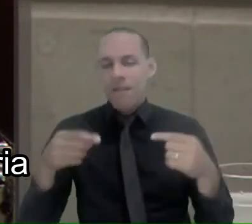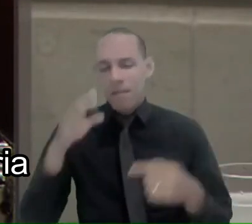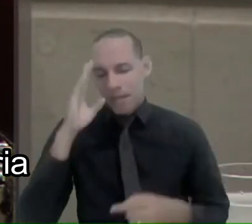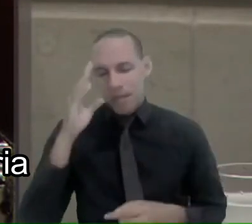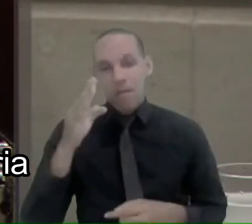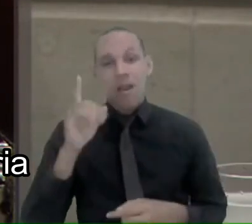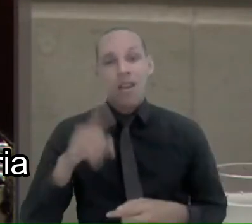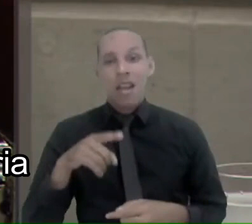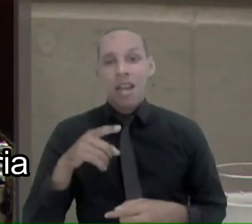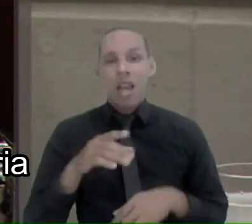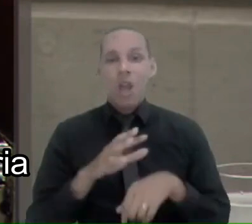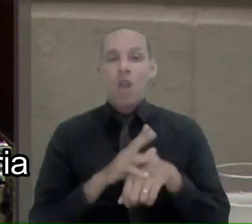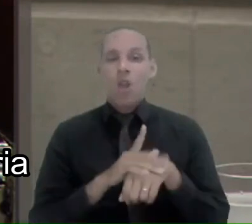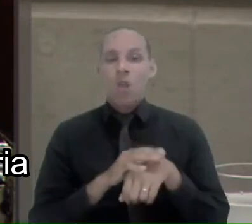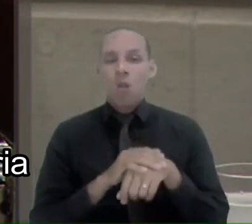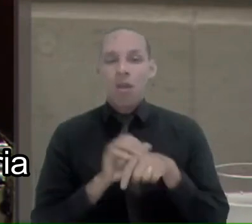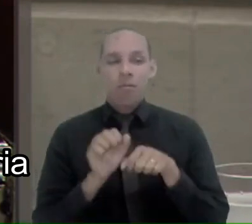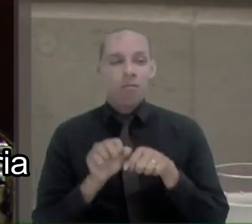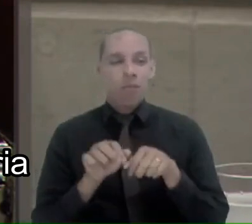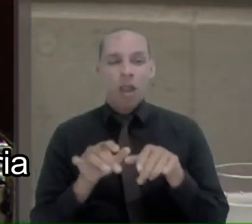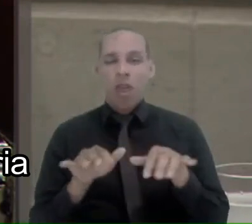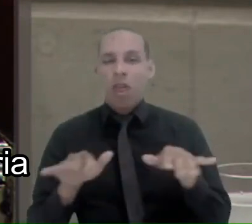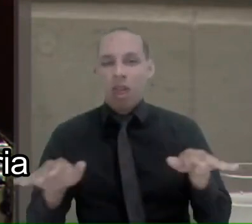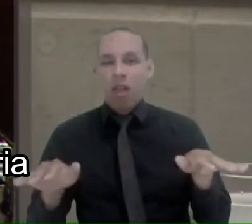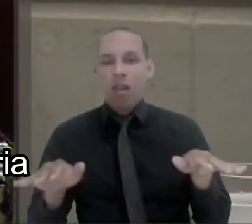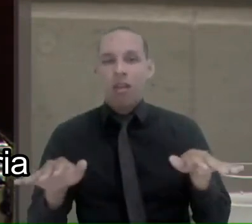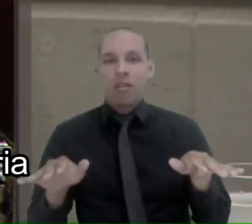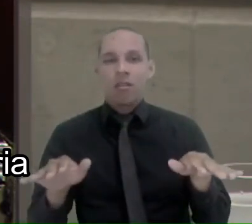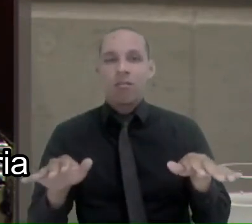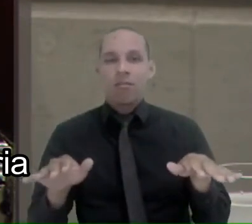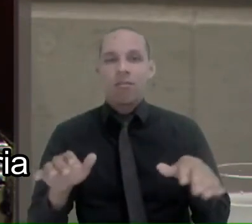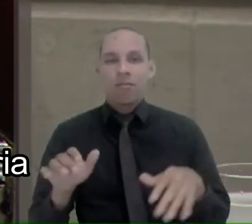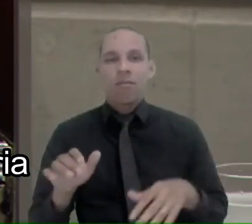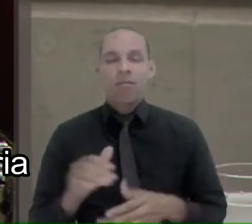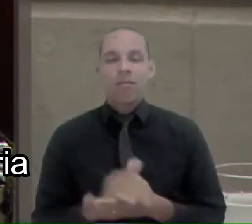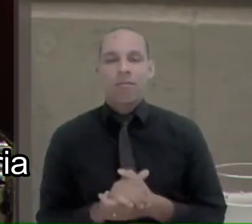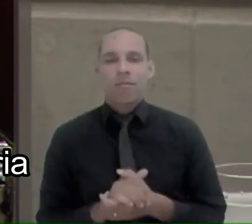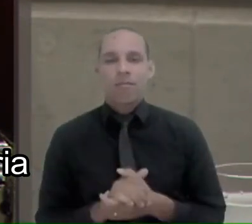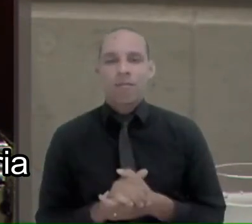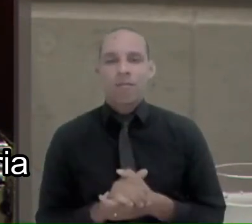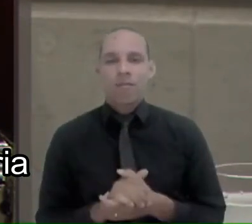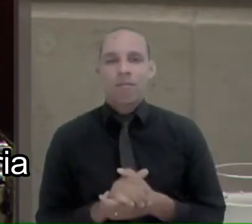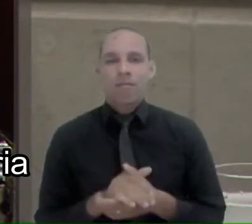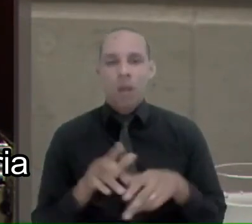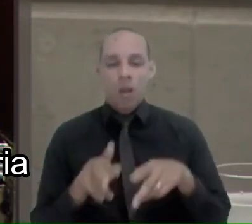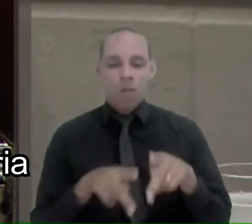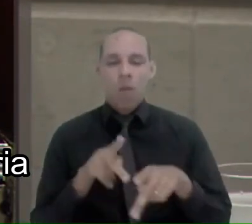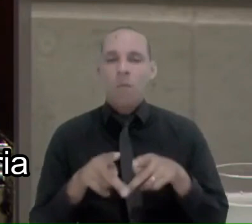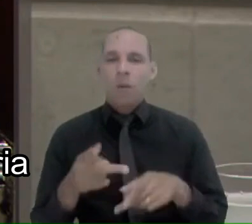doenças transmissíveis, de condições agudas para a população carioca.